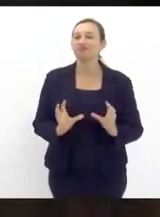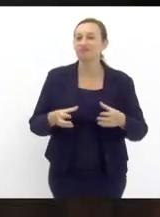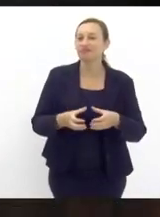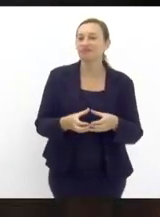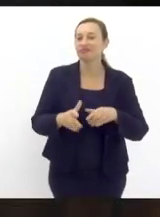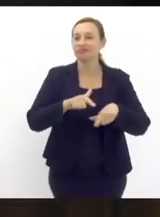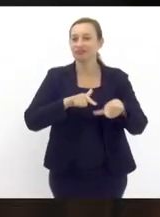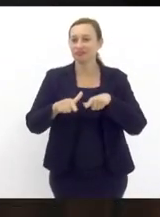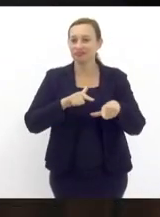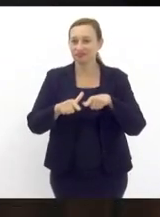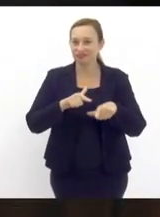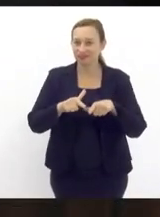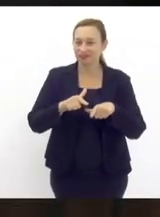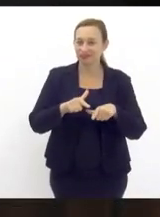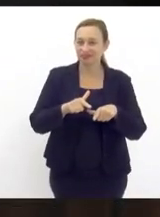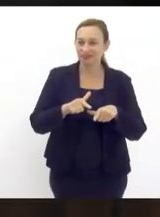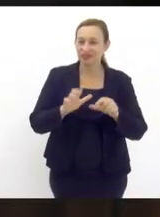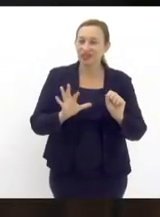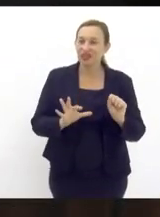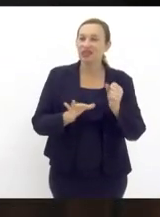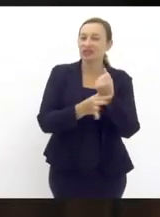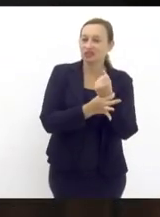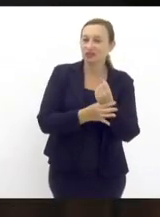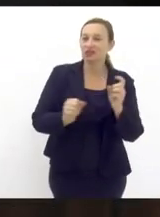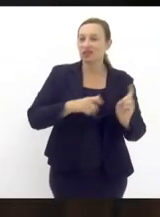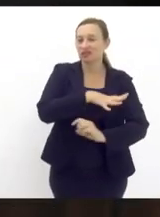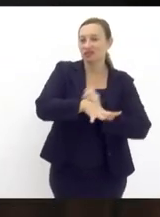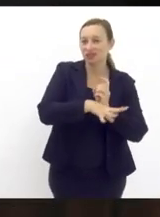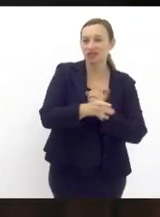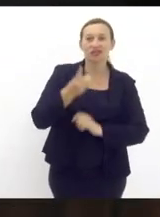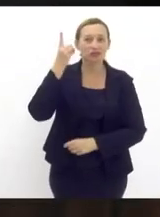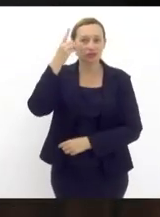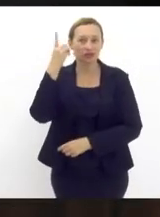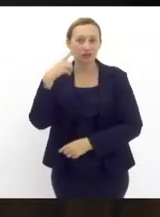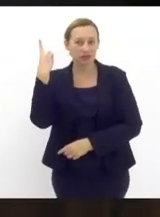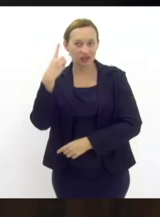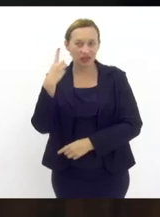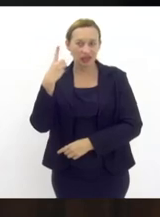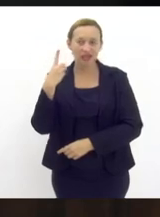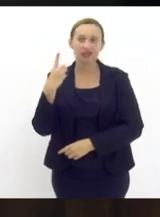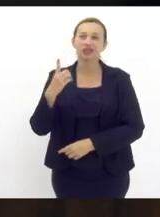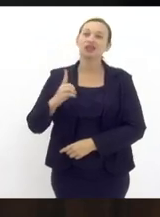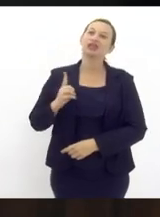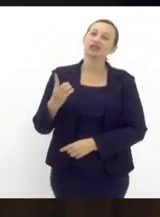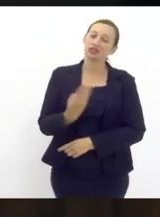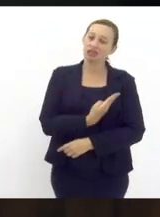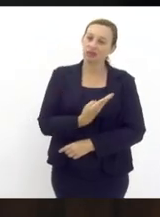de trabalho legislação social e Seguridade Social deputada Dani Balbi